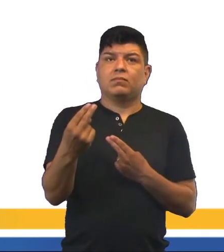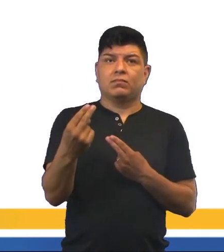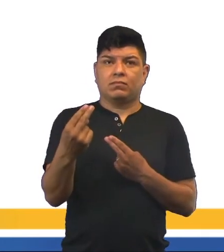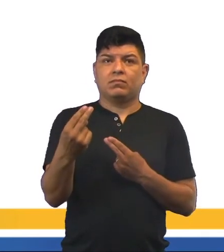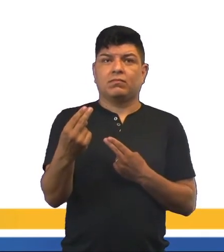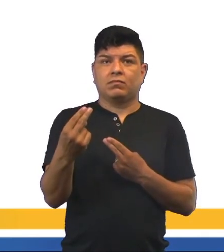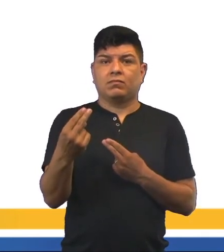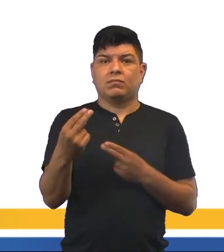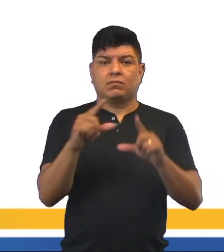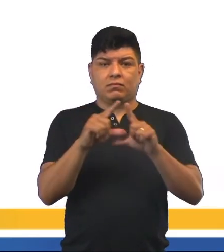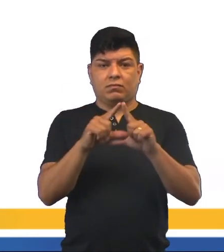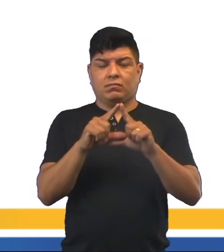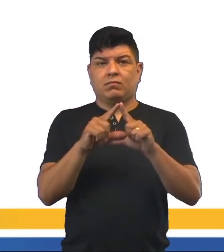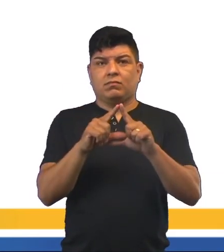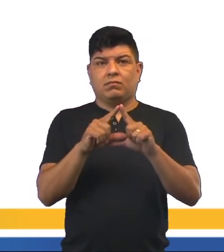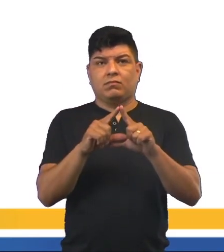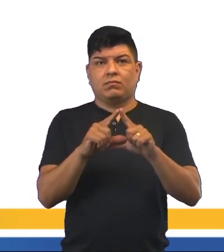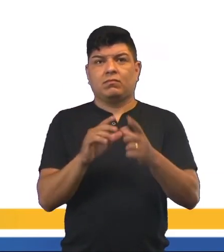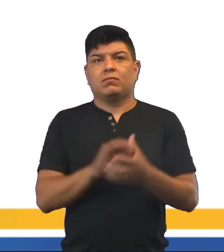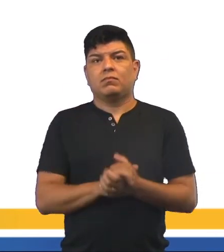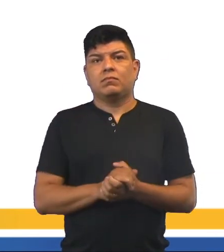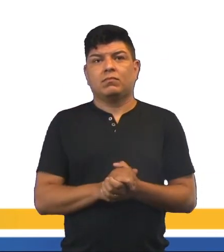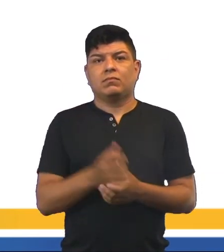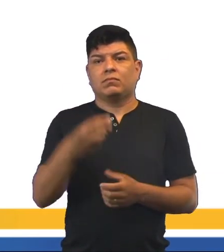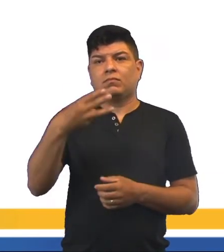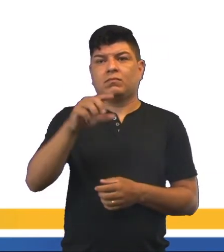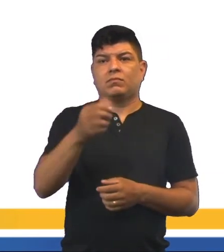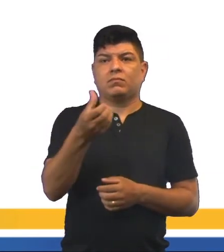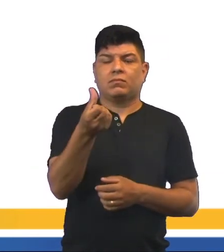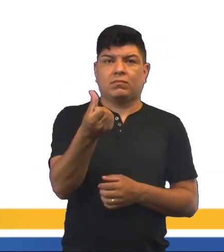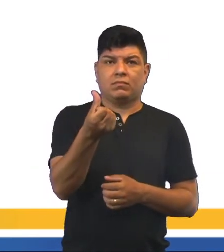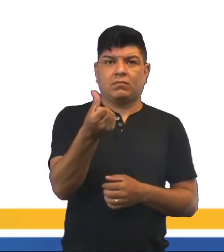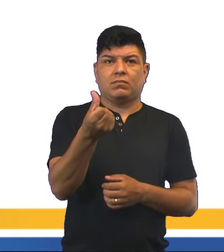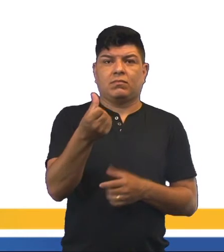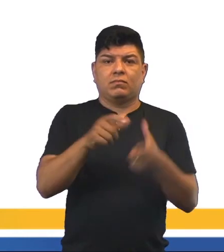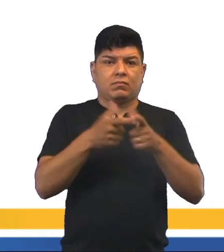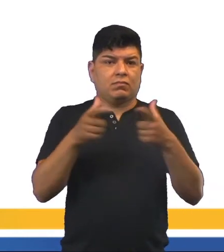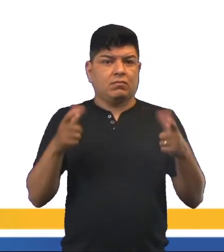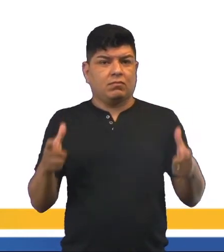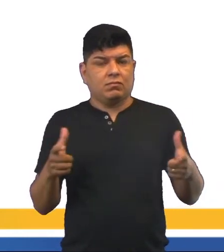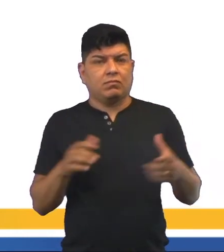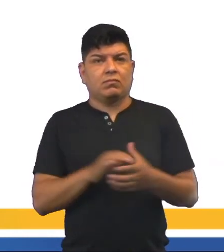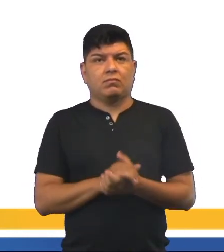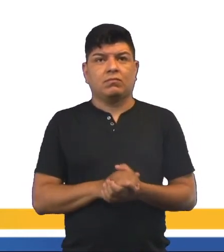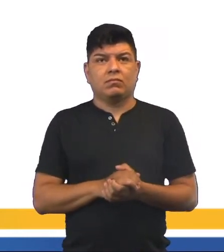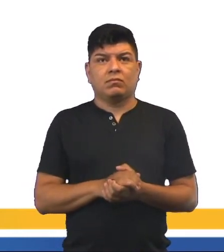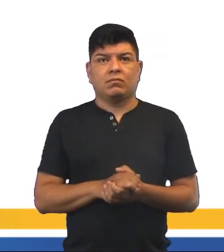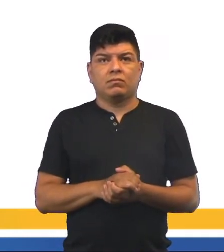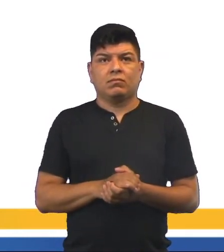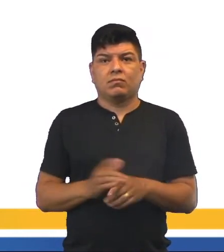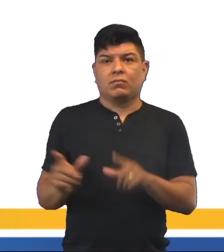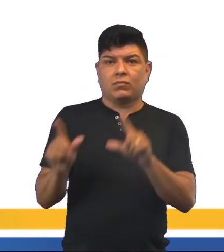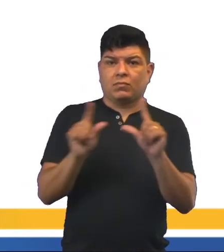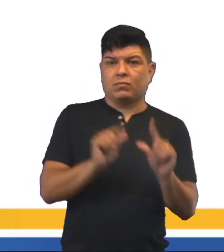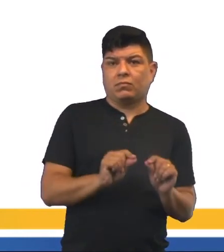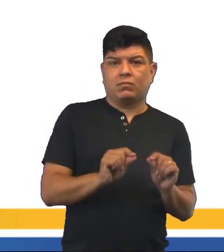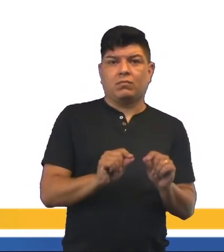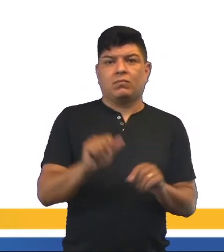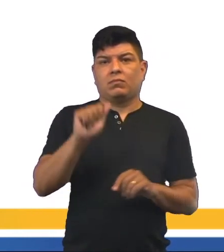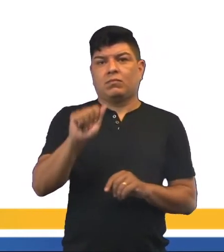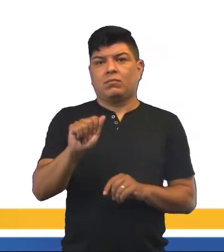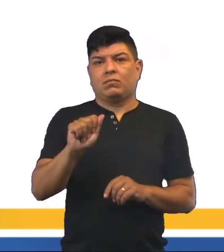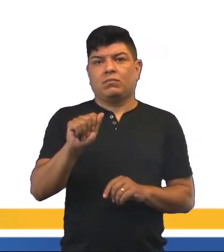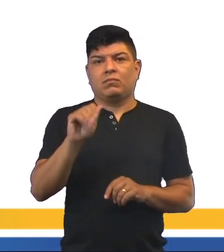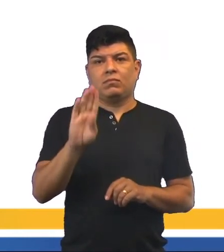correspondente, né, do triângulo, tá? O 3,6 do triângulo maior, não é isso? E o do menor. E o